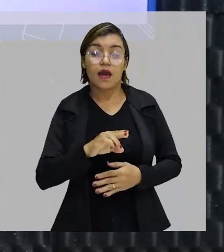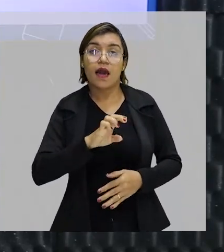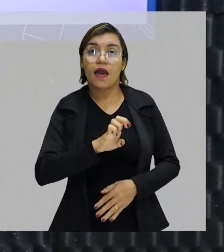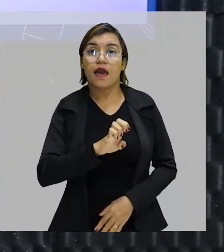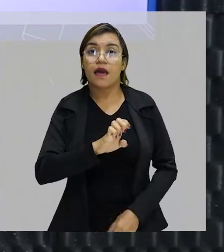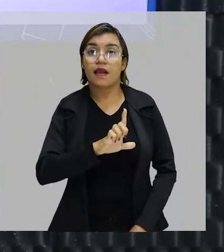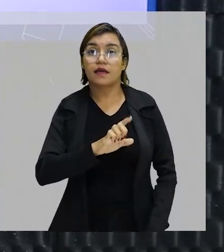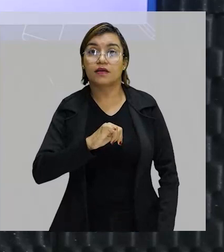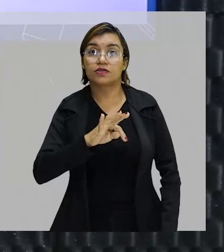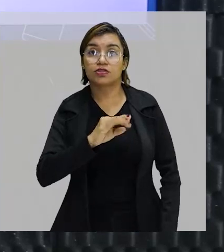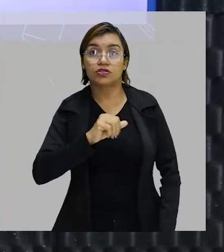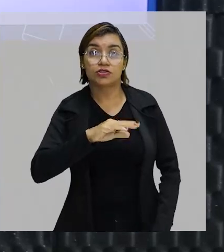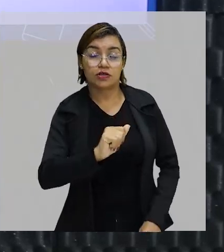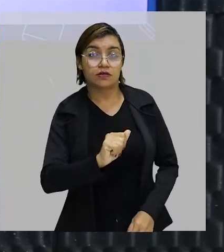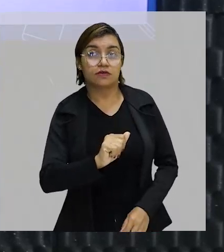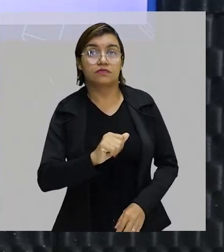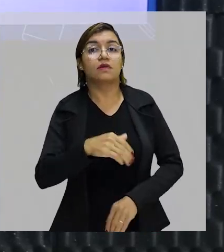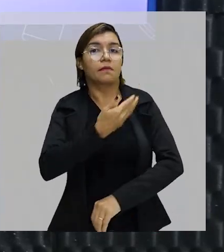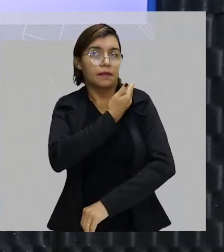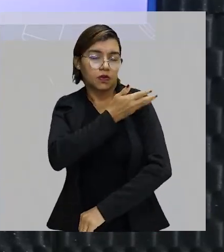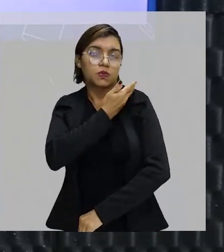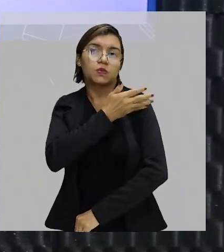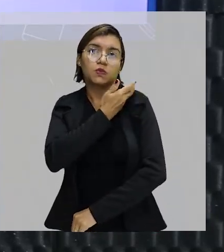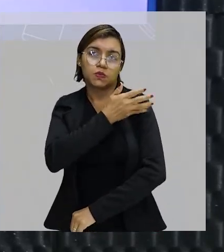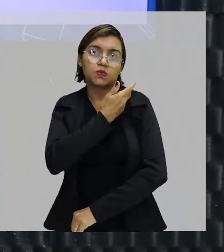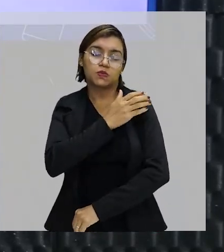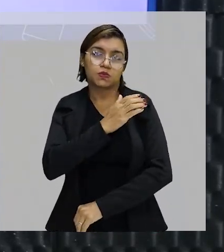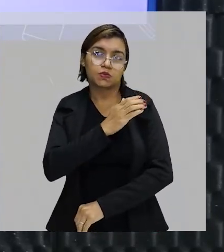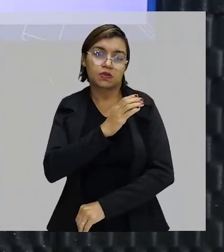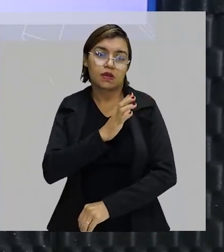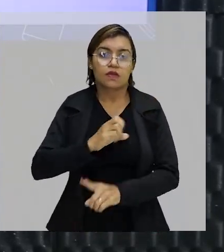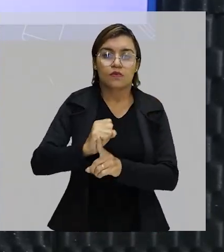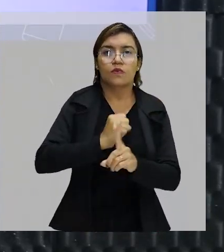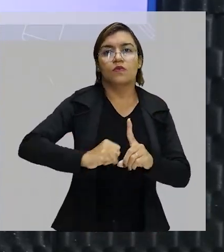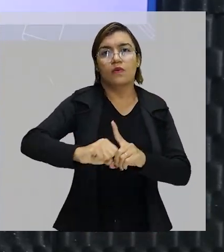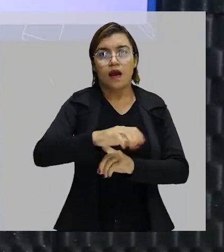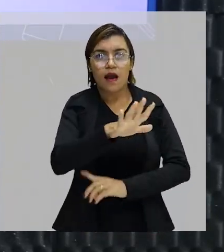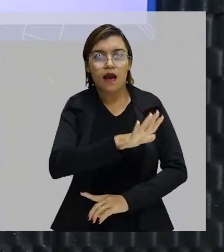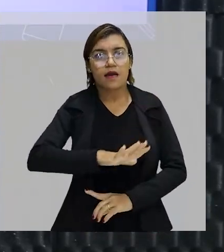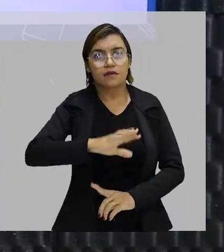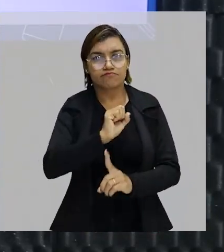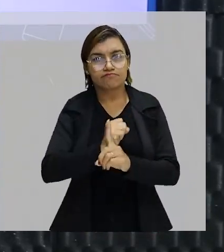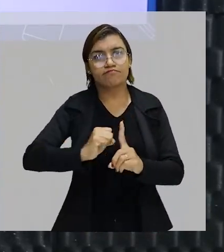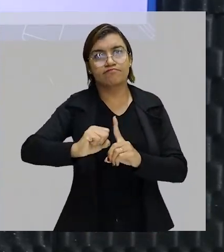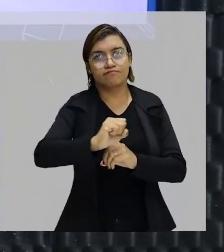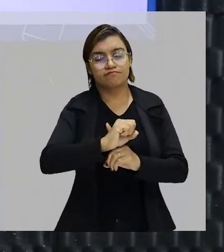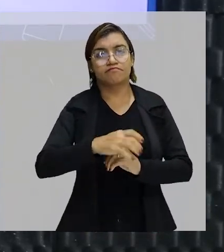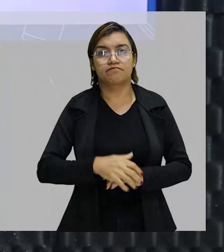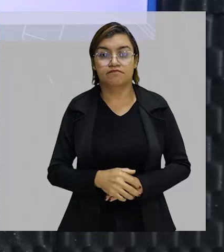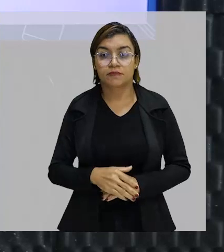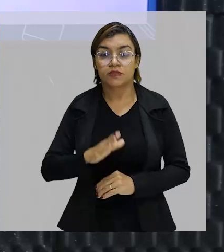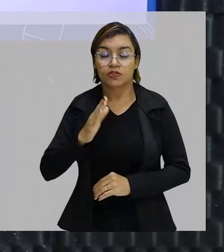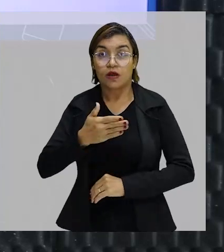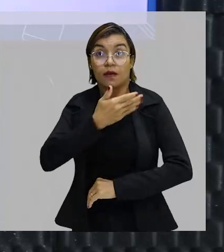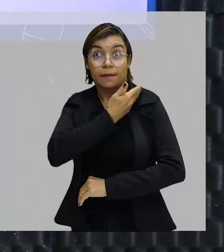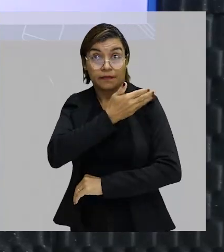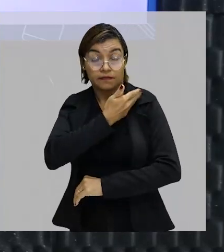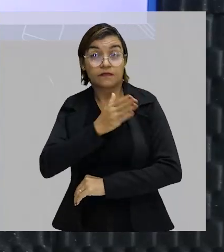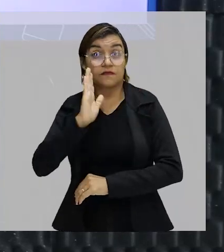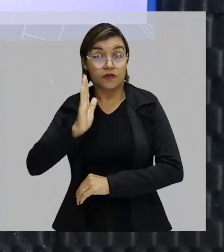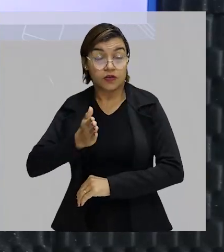elitista. Ou de preconceituoso no sentido social da palavra. Ok? Vimos já o preconceito